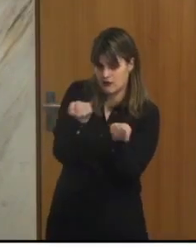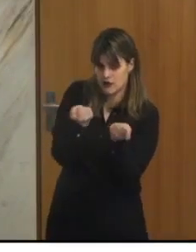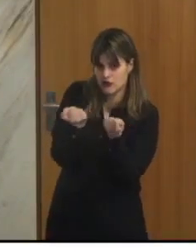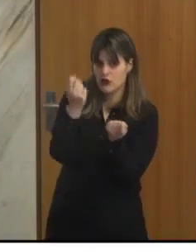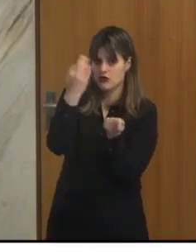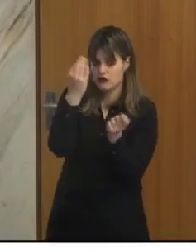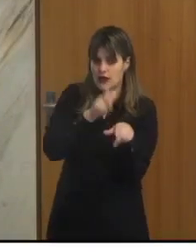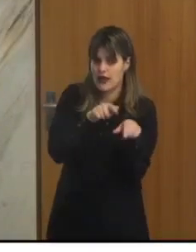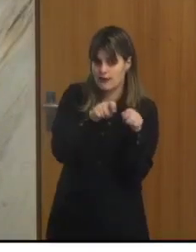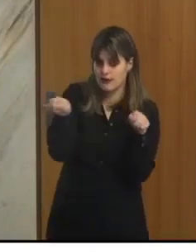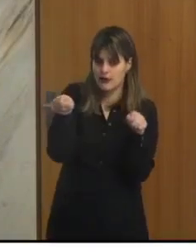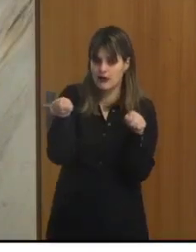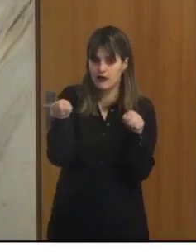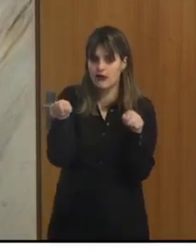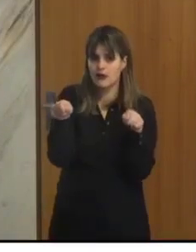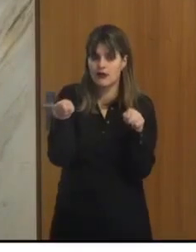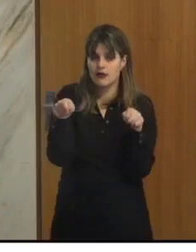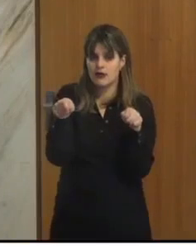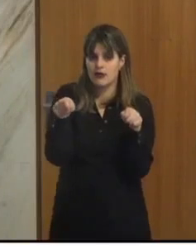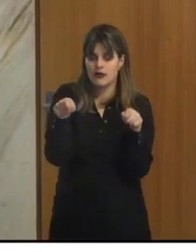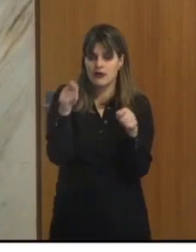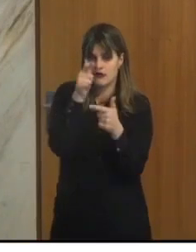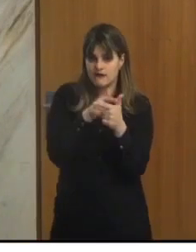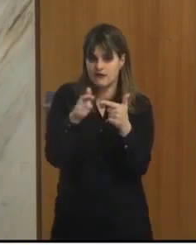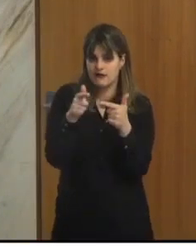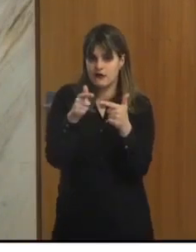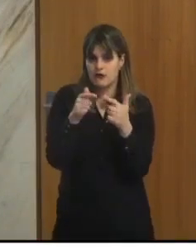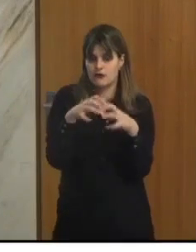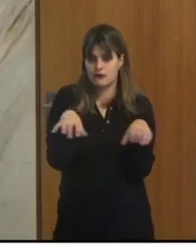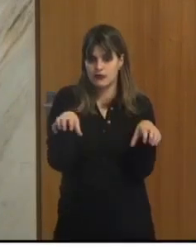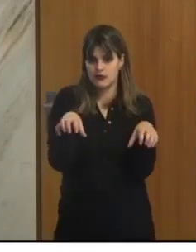época da partilha entre